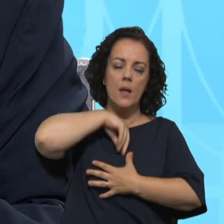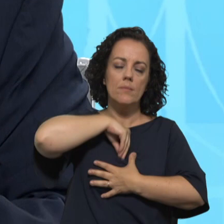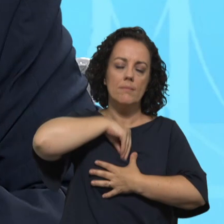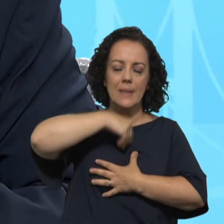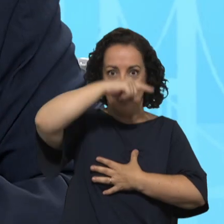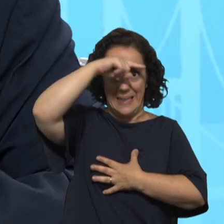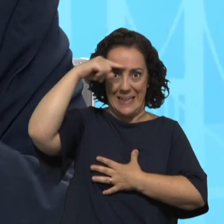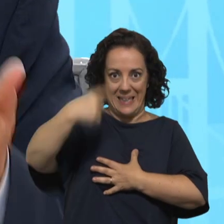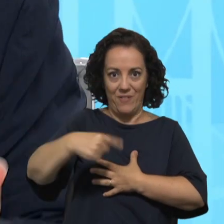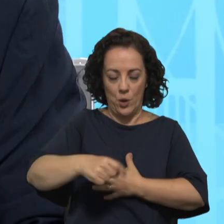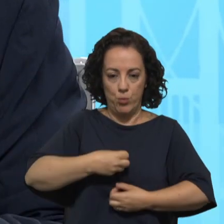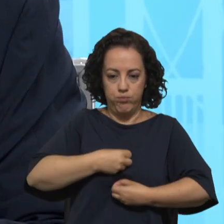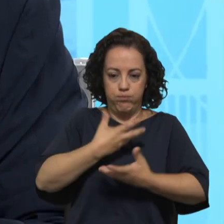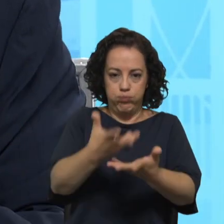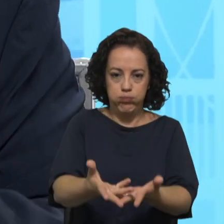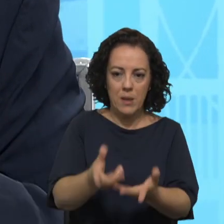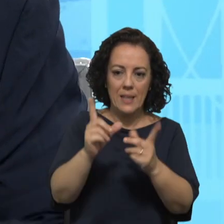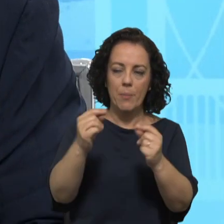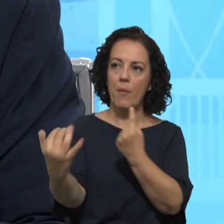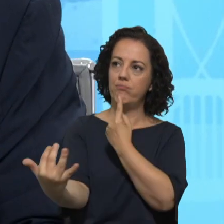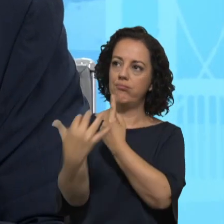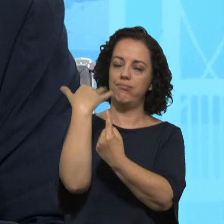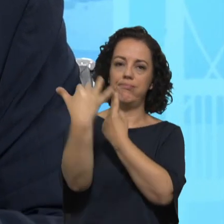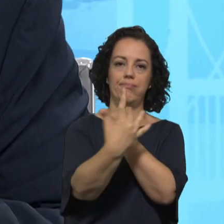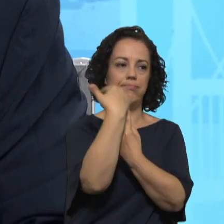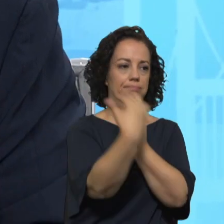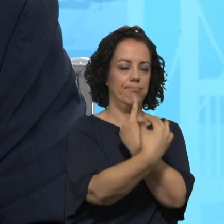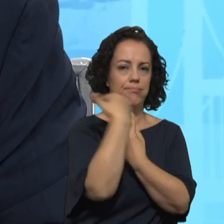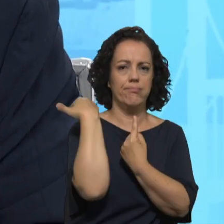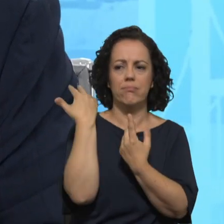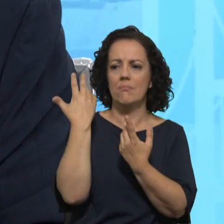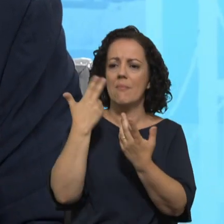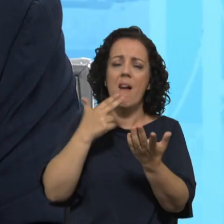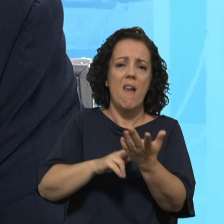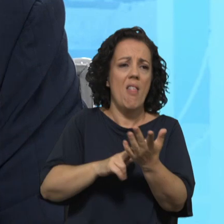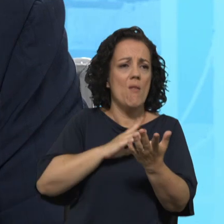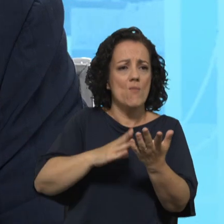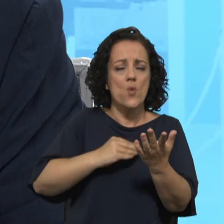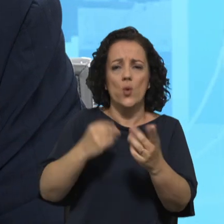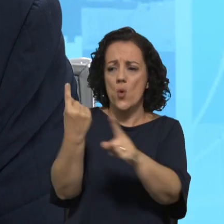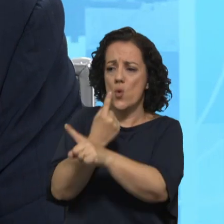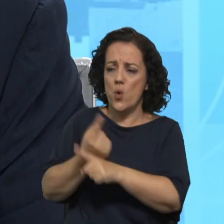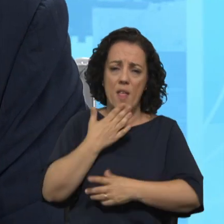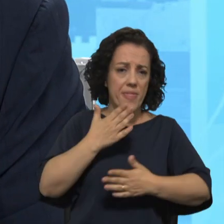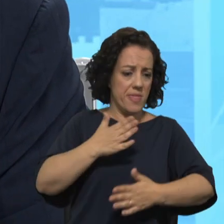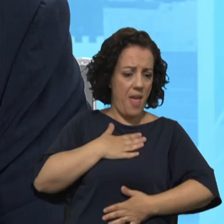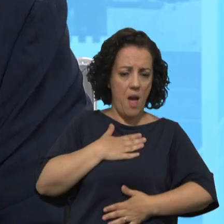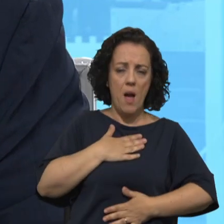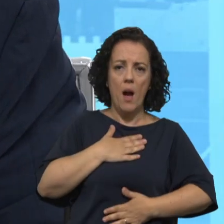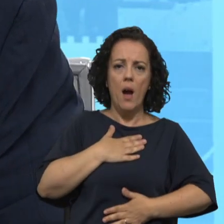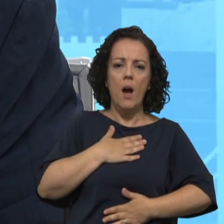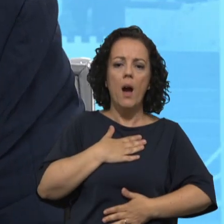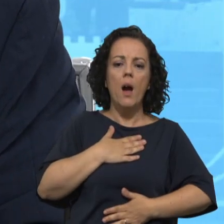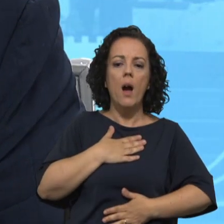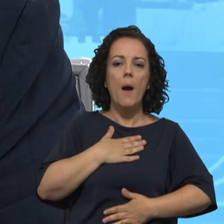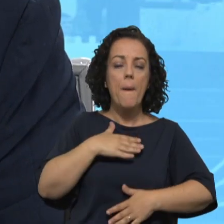aquelas que nos vem de fora, digamos assim, das circunstâncias e da realidade do mundo em que vivemos, não são